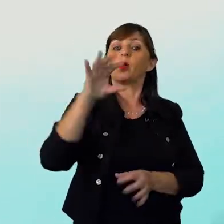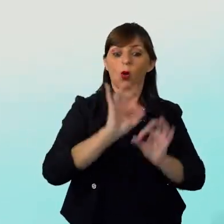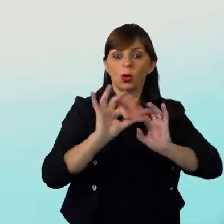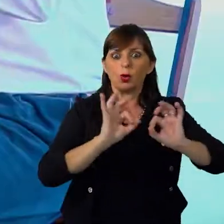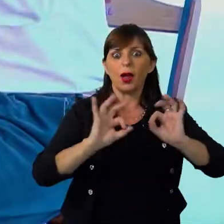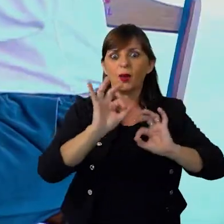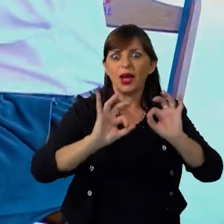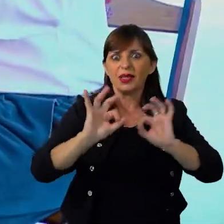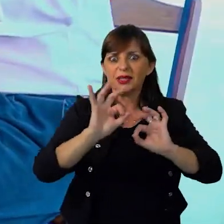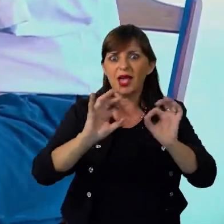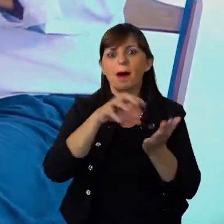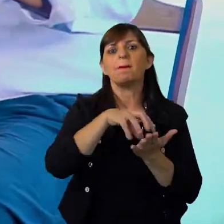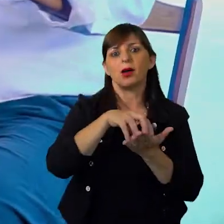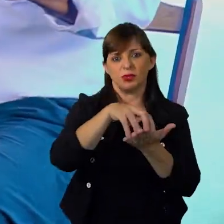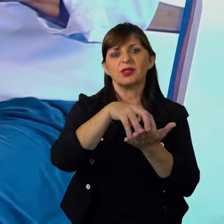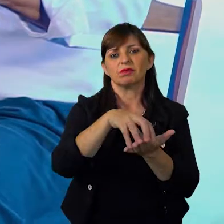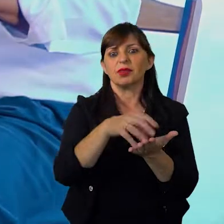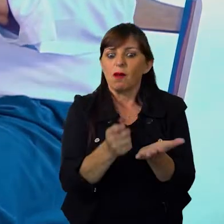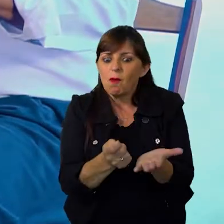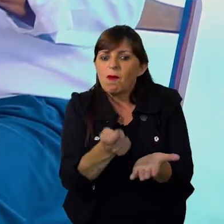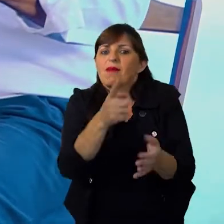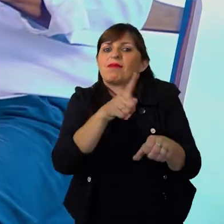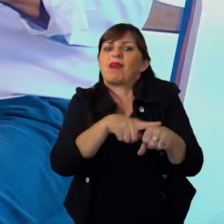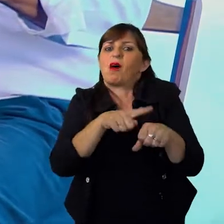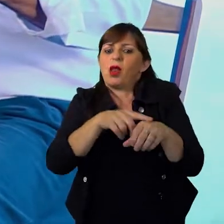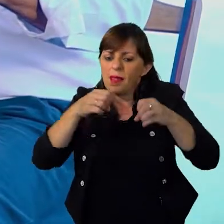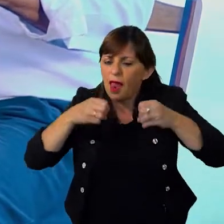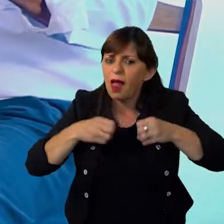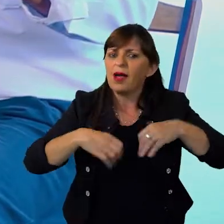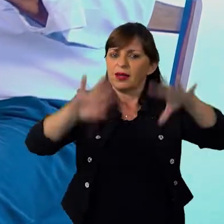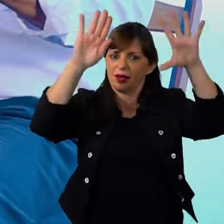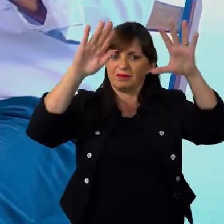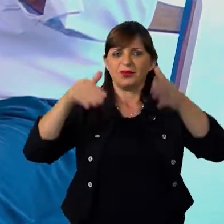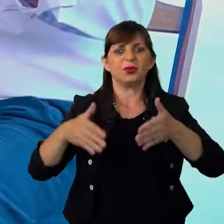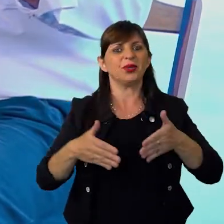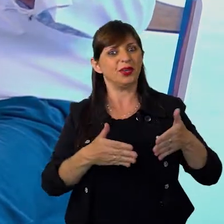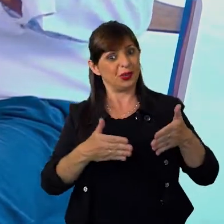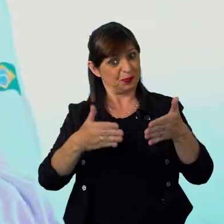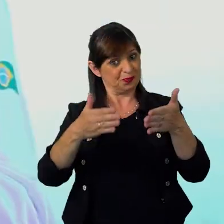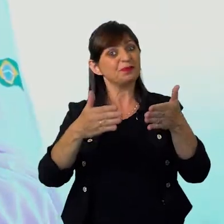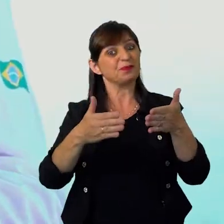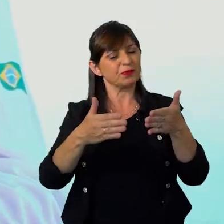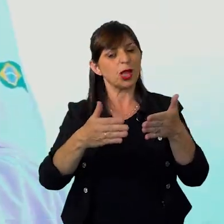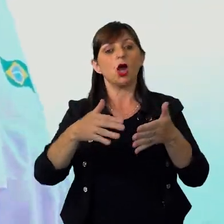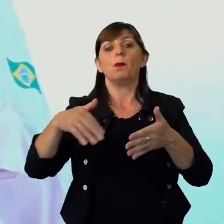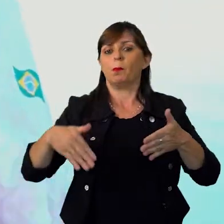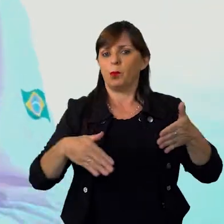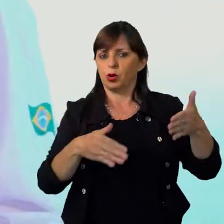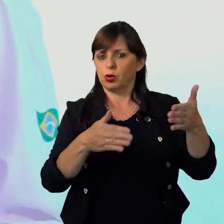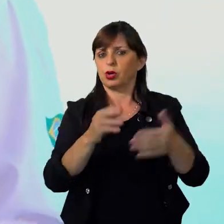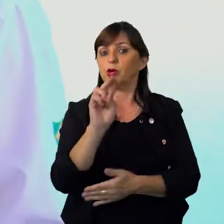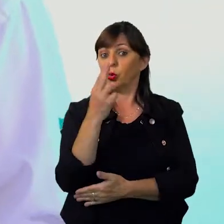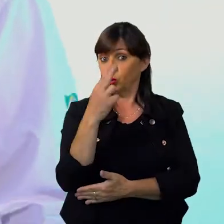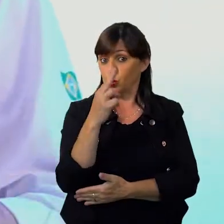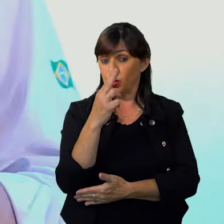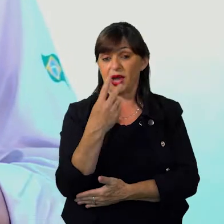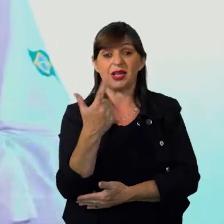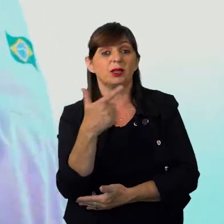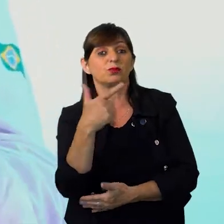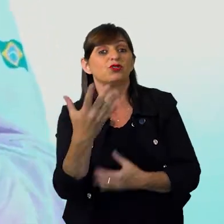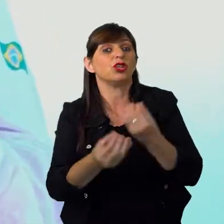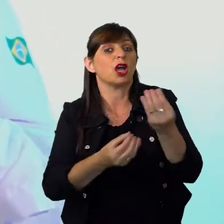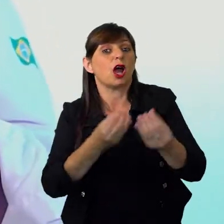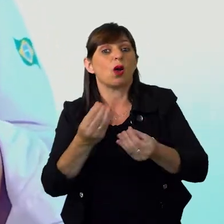baixo portátil repetindo aqui né as bolsas não eram o Rio Uruguai não era Navegar viu registrar novamente